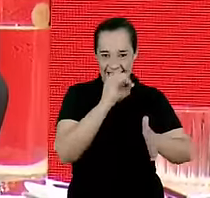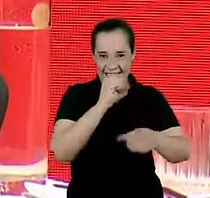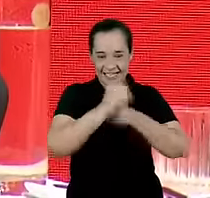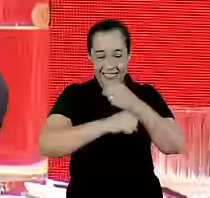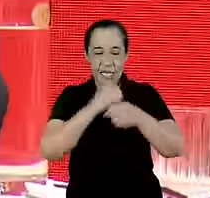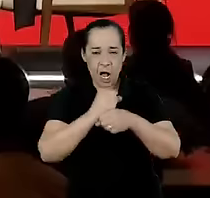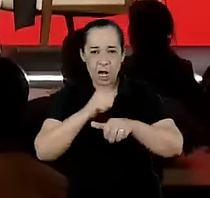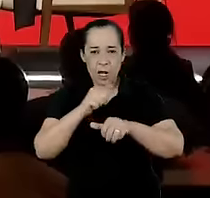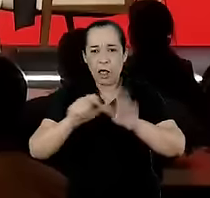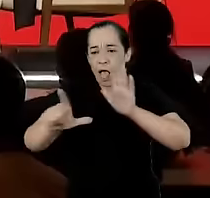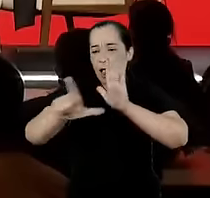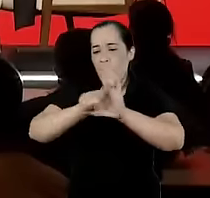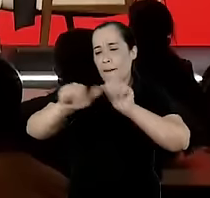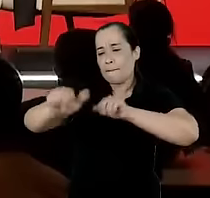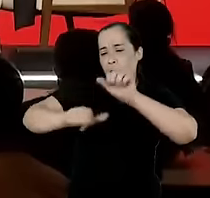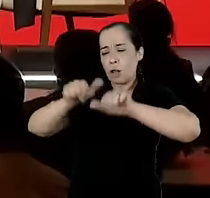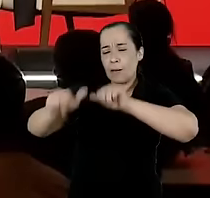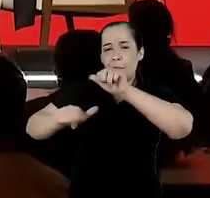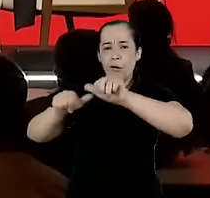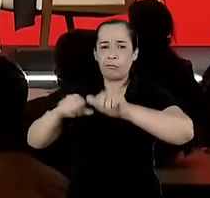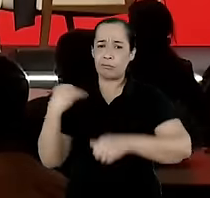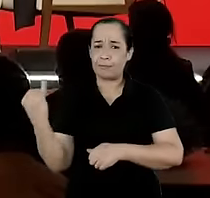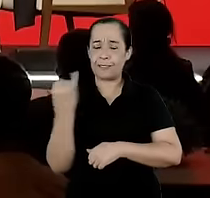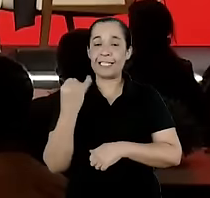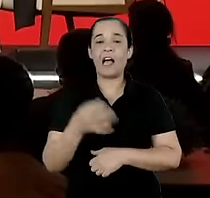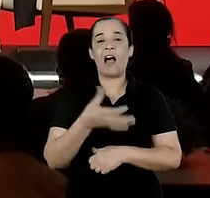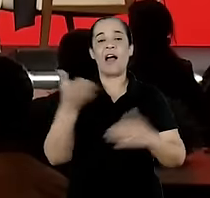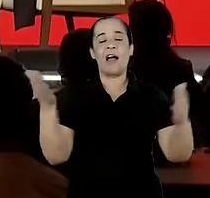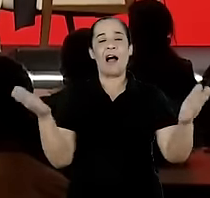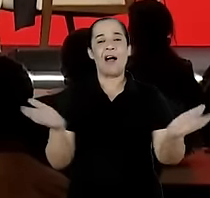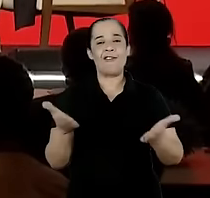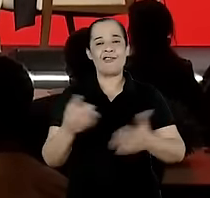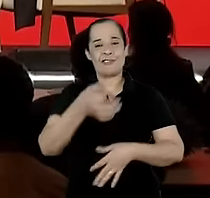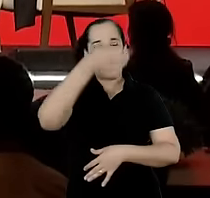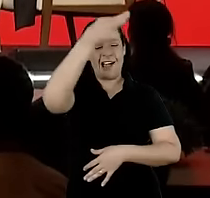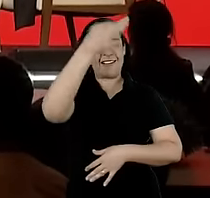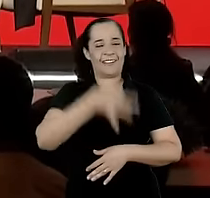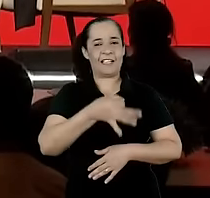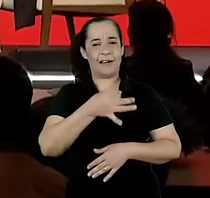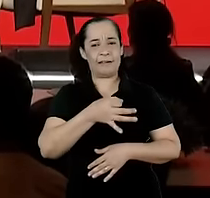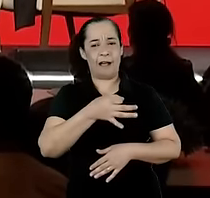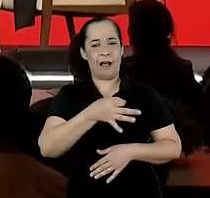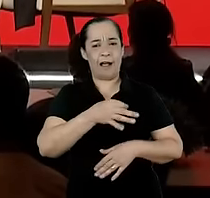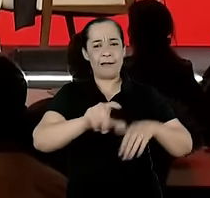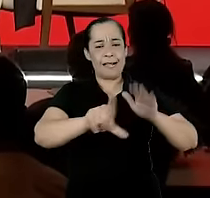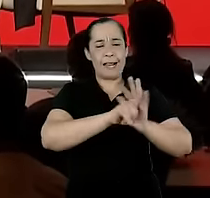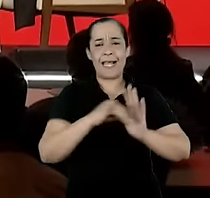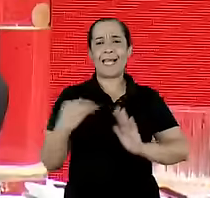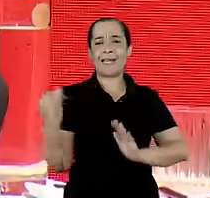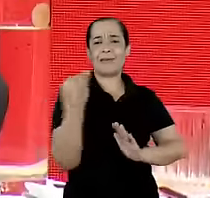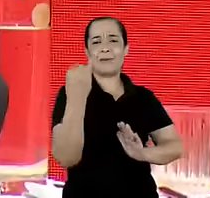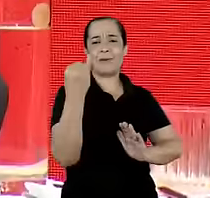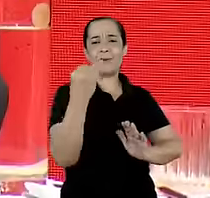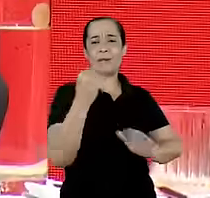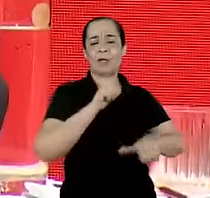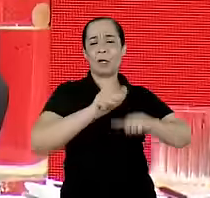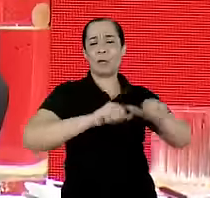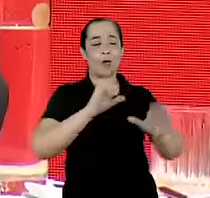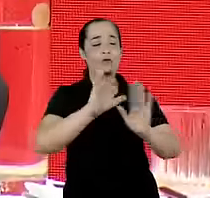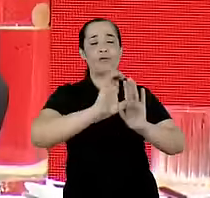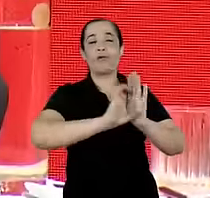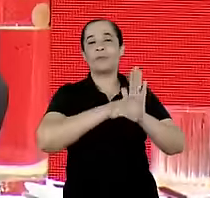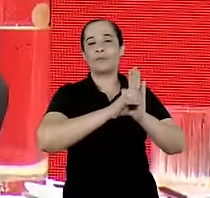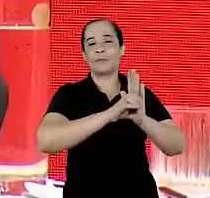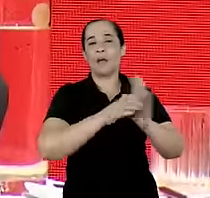regulatória significativa essa certamente é mais significativa de de todas dadas as mudanças conceituais queria que você desse um